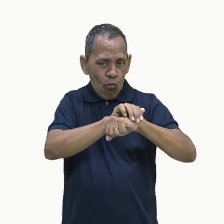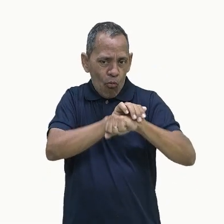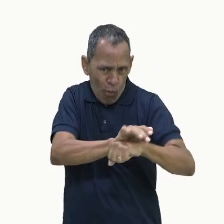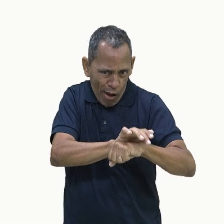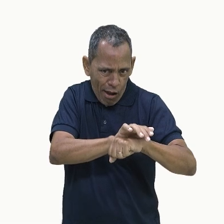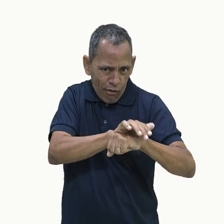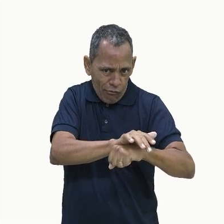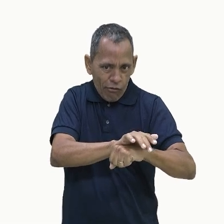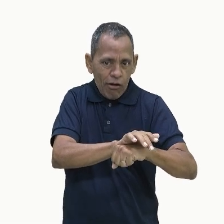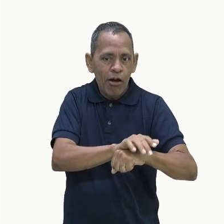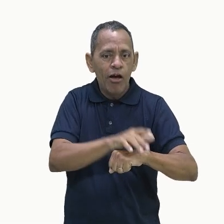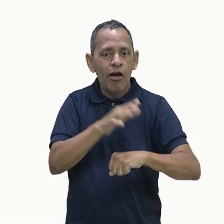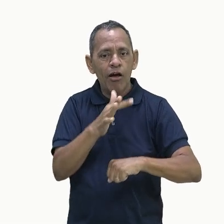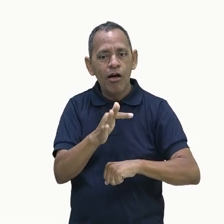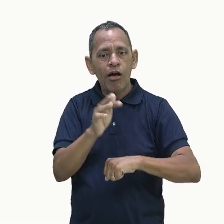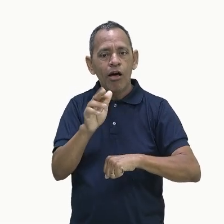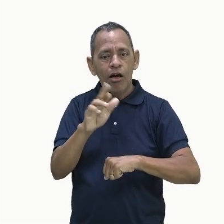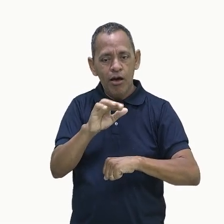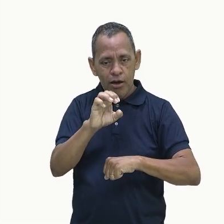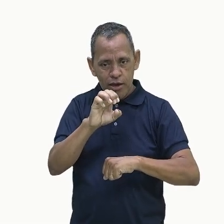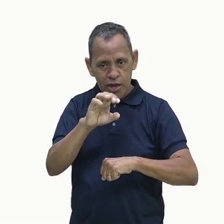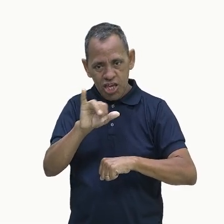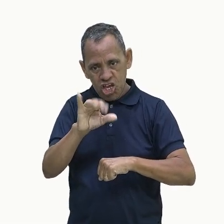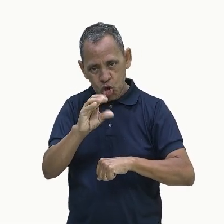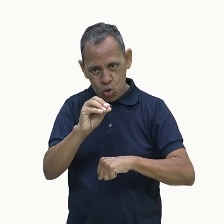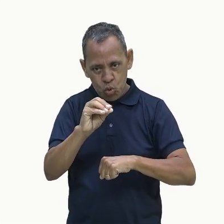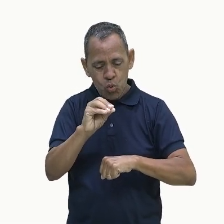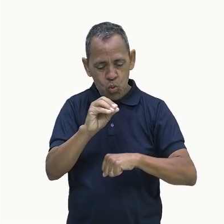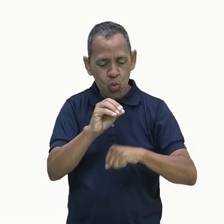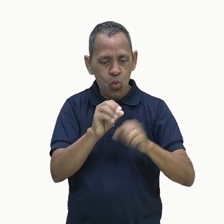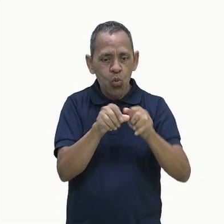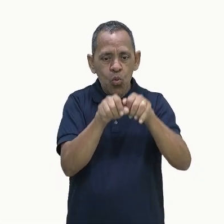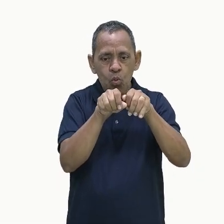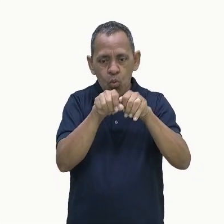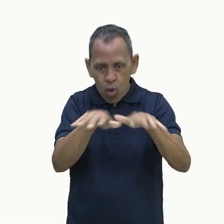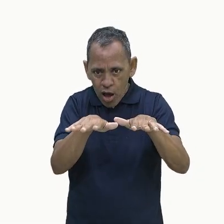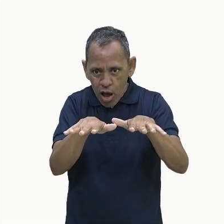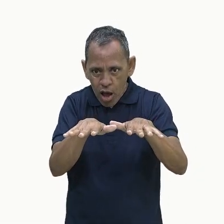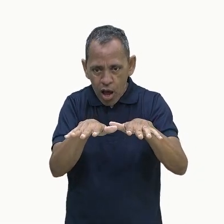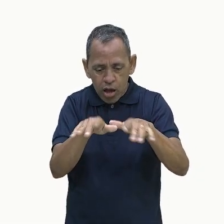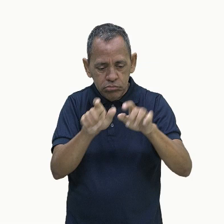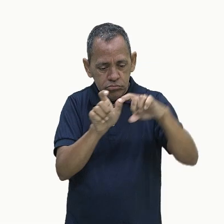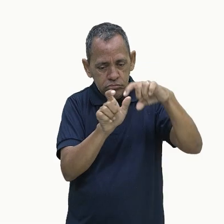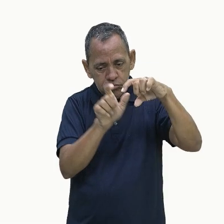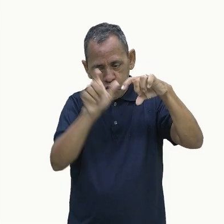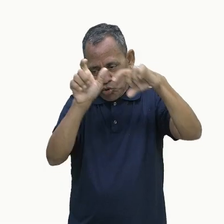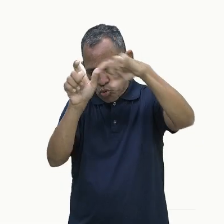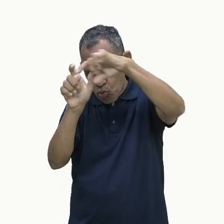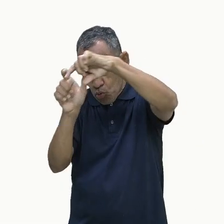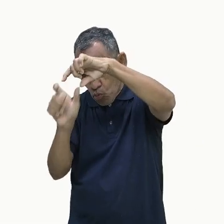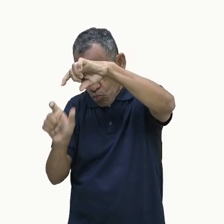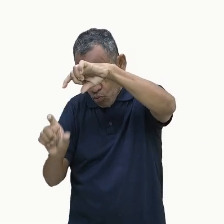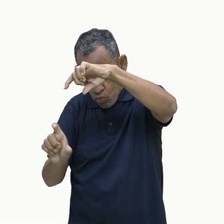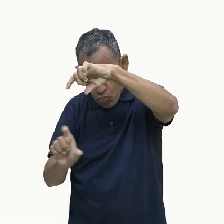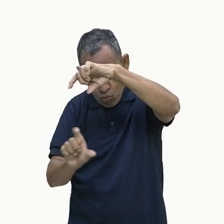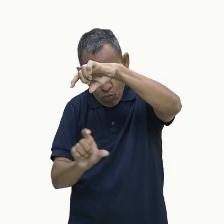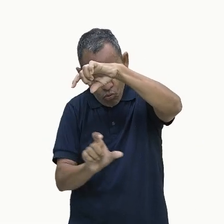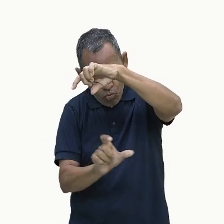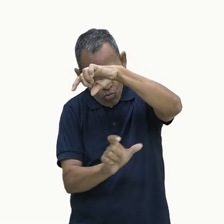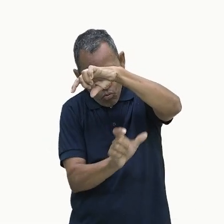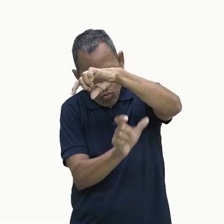se espalha pelo líquido nos canos, fazendo que os freios funcionarem. Ou